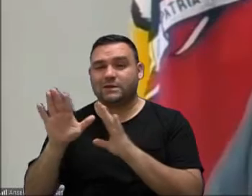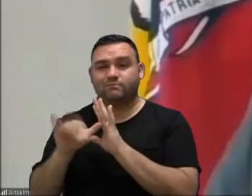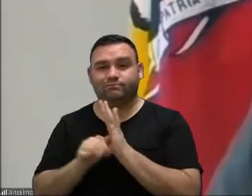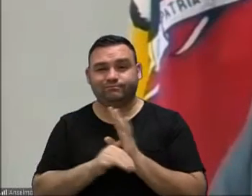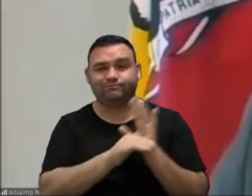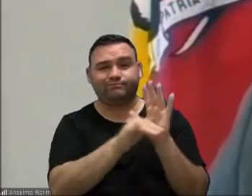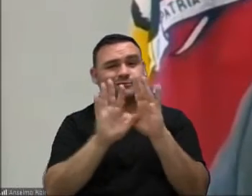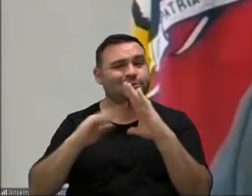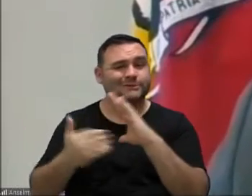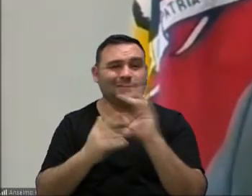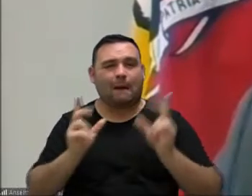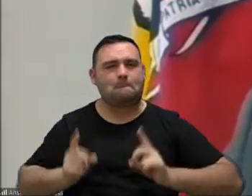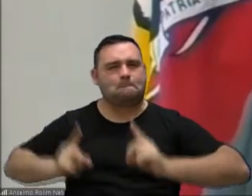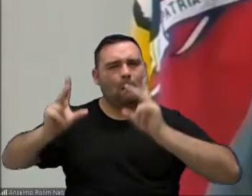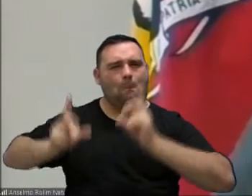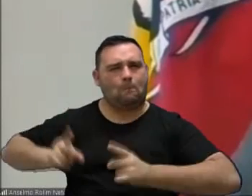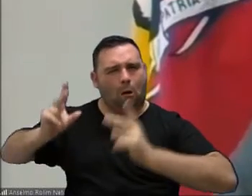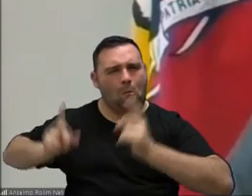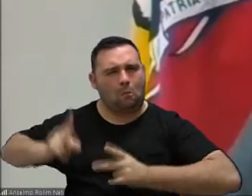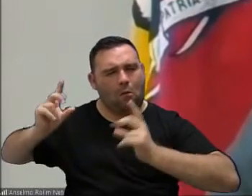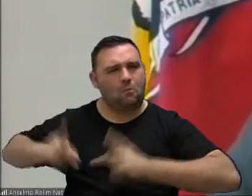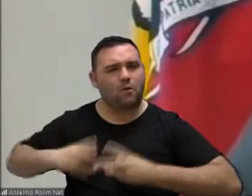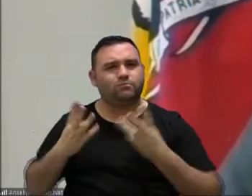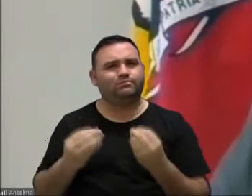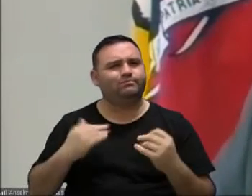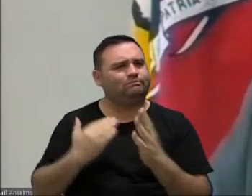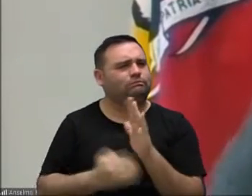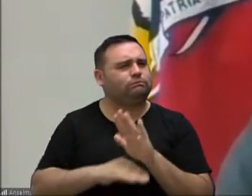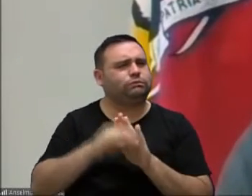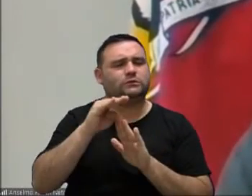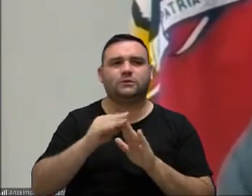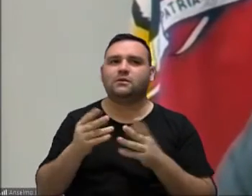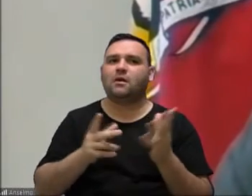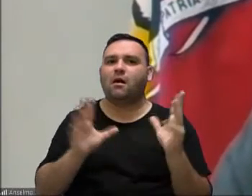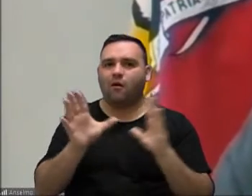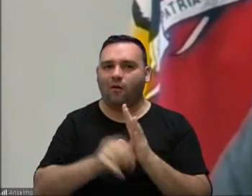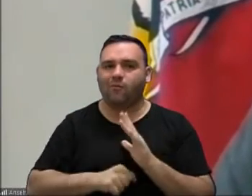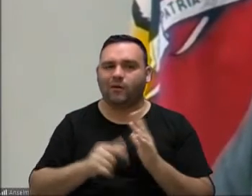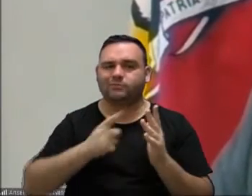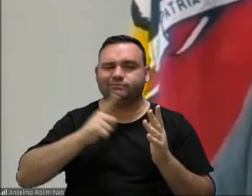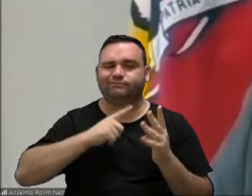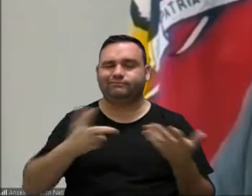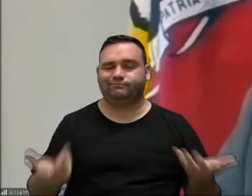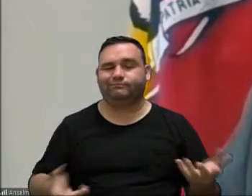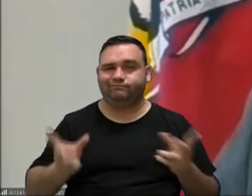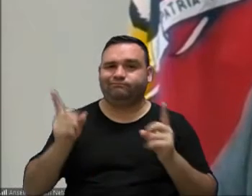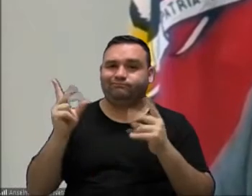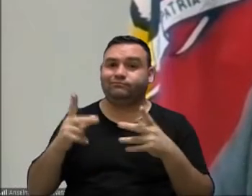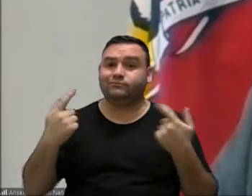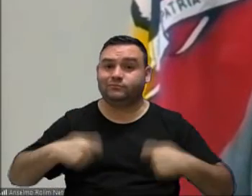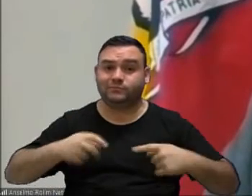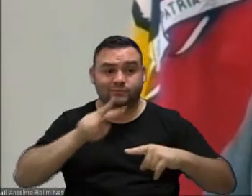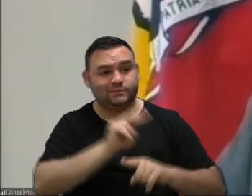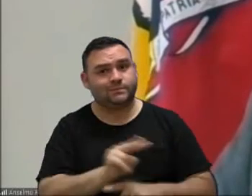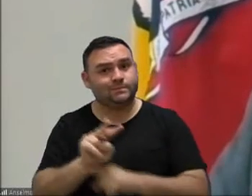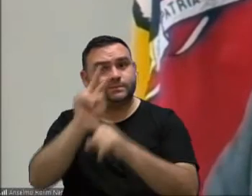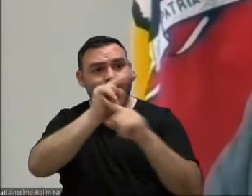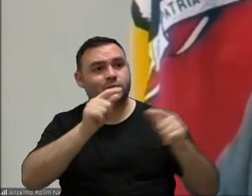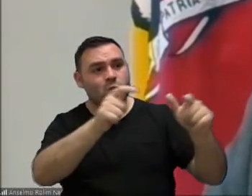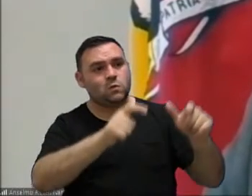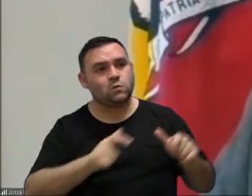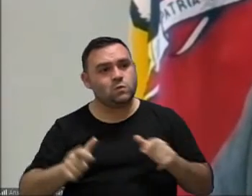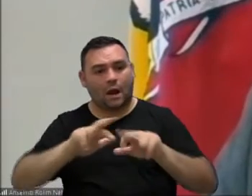roubada vende pra caramba vende muito peça roubada então tem que ter fiscalização nesses